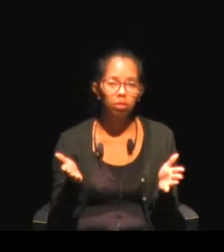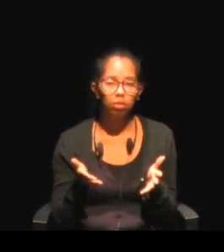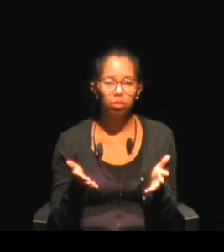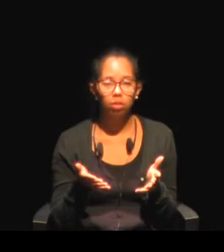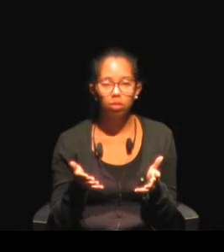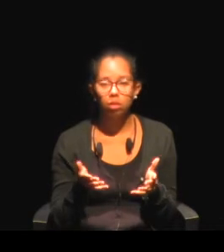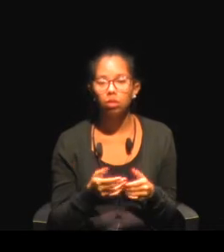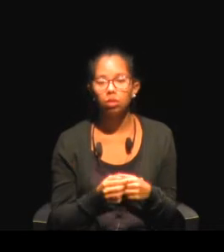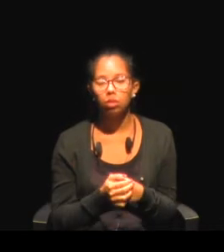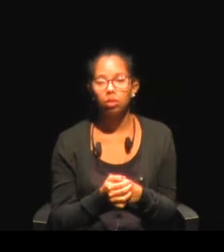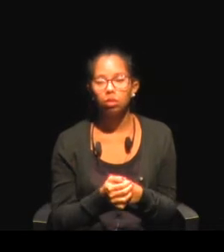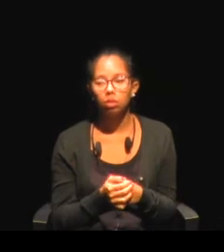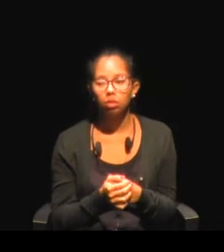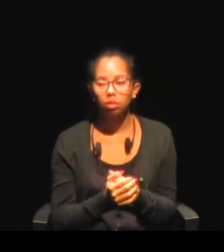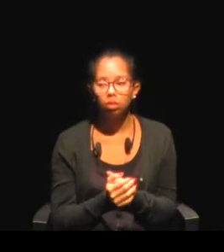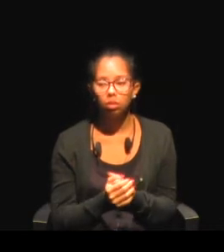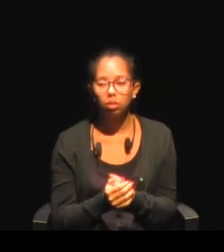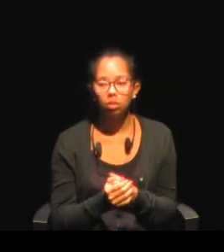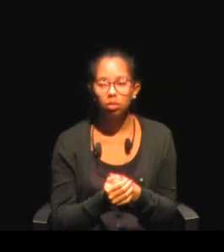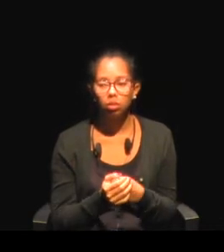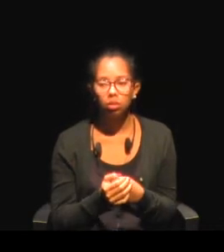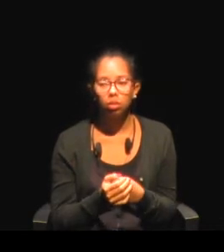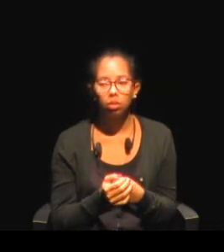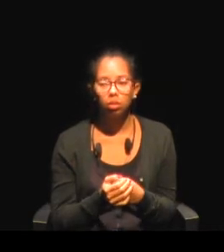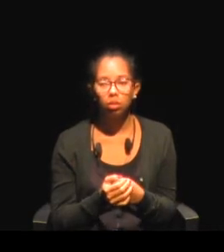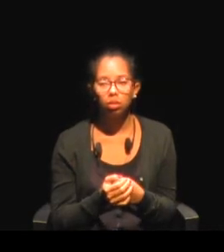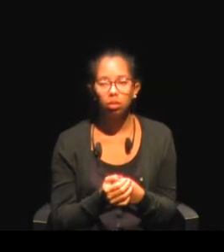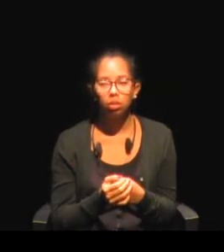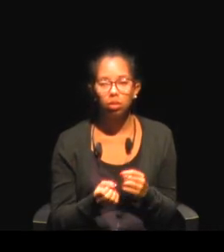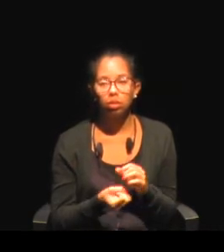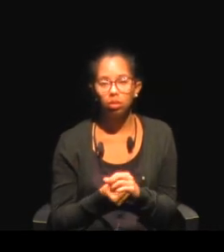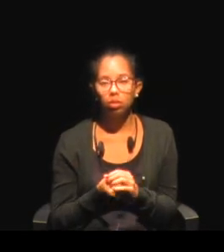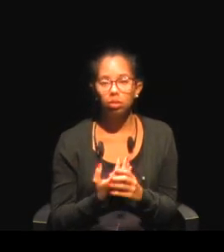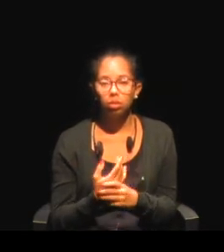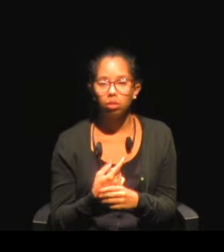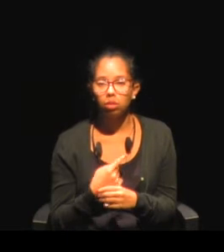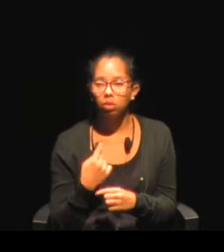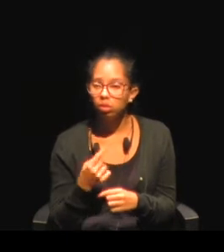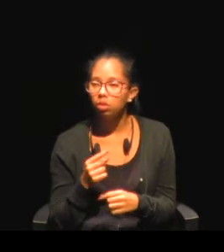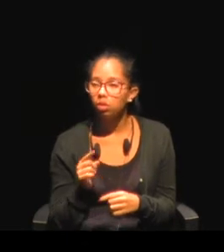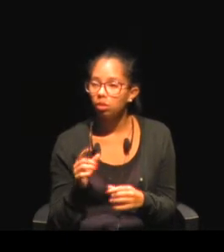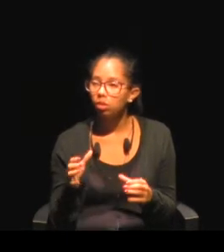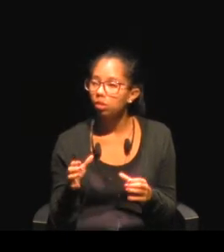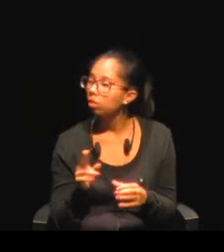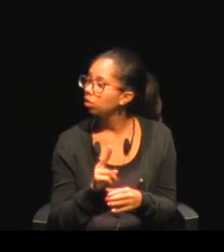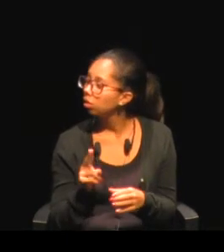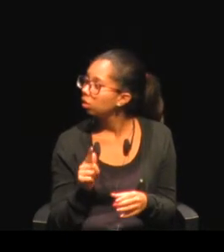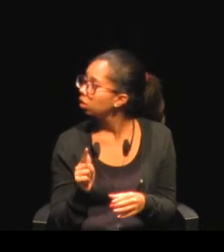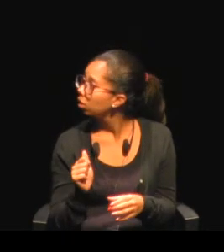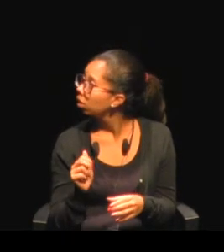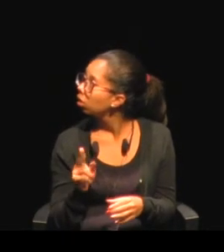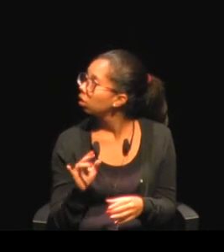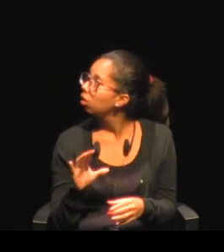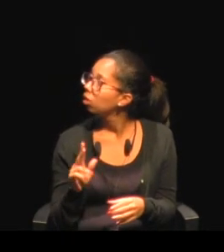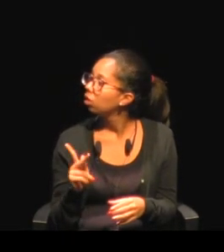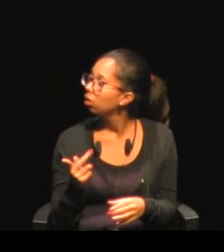povos ibéricos, aqui nesse caso, negros, africanos e índios, e que gerou essa gente chamada gaúcha,